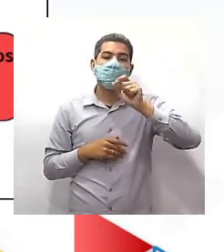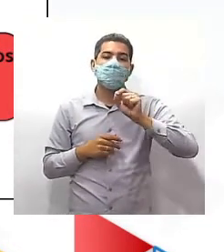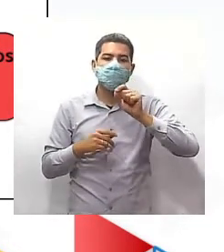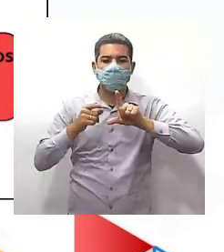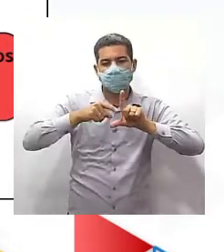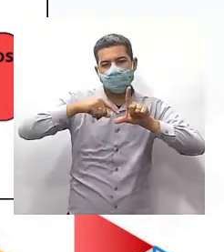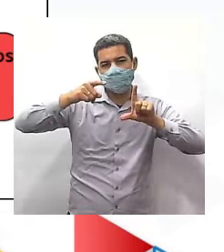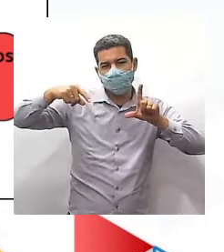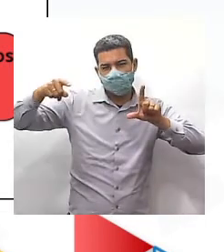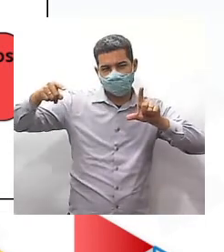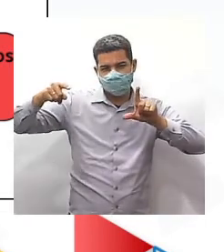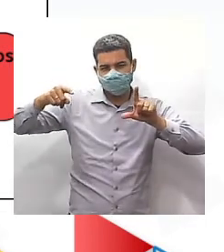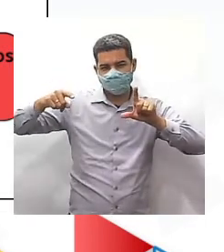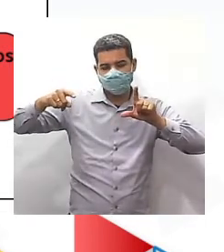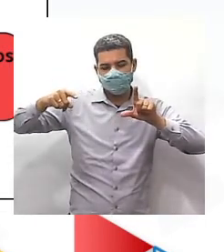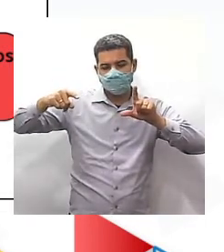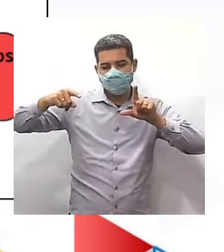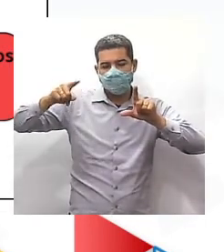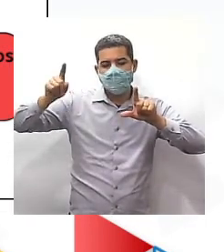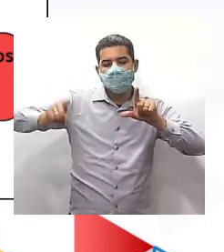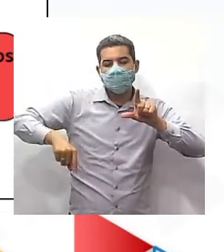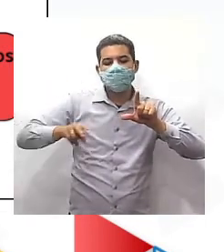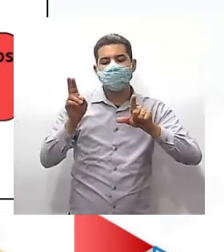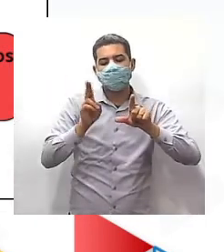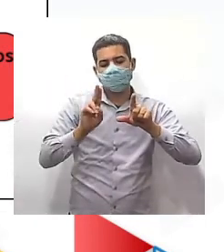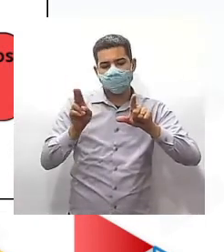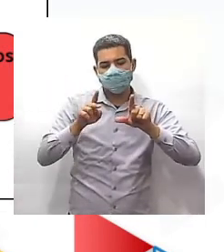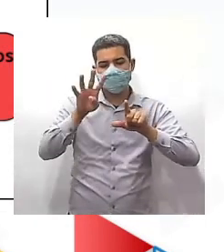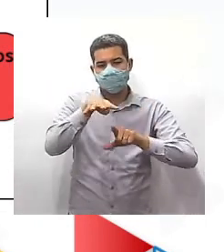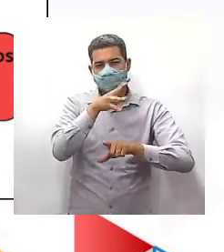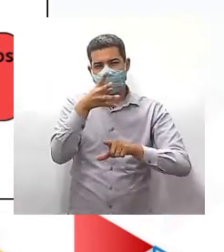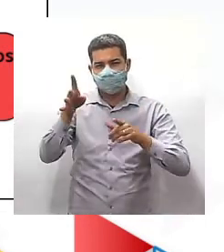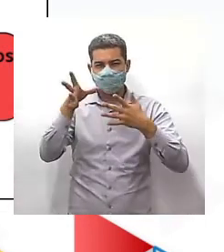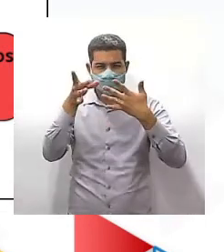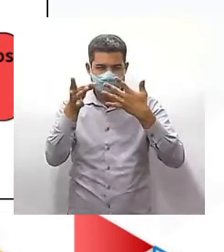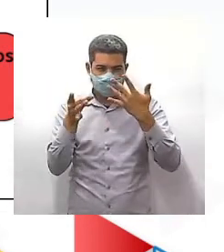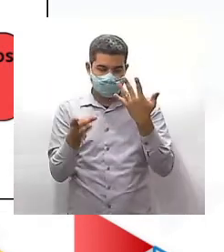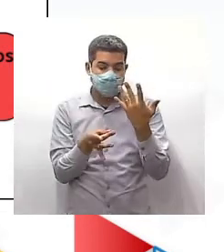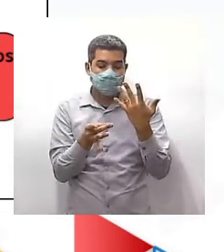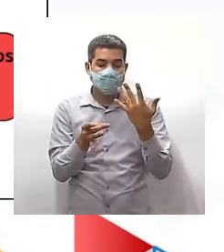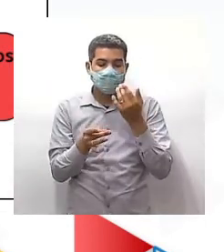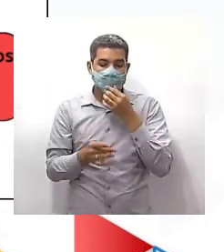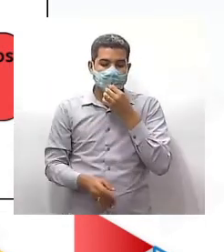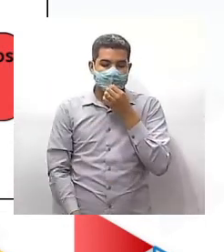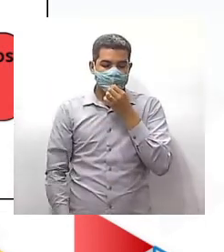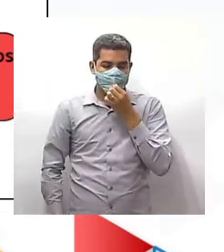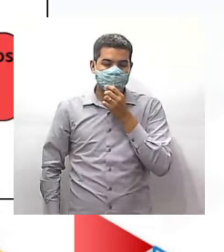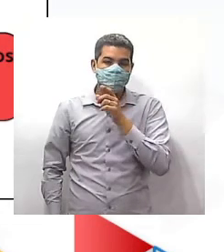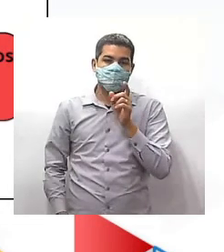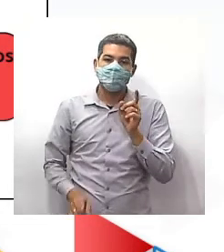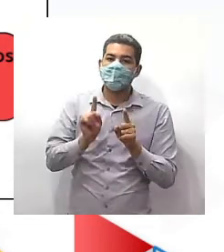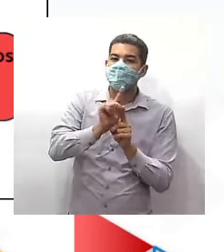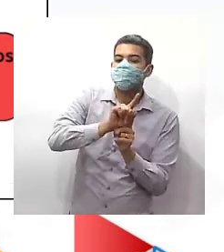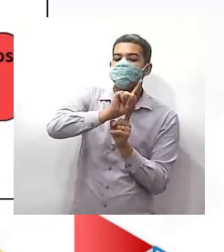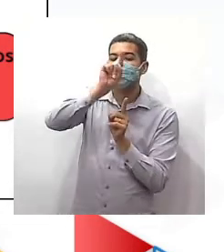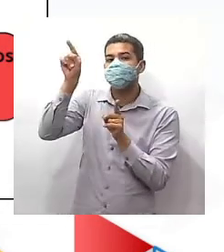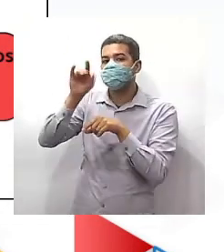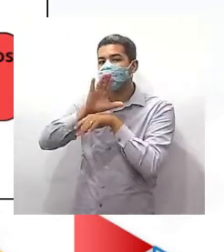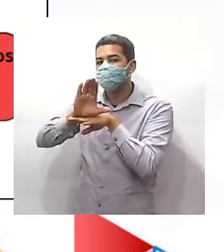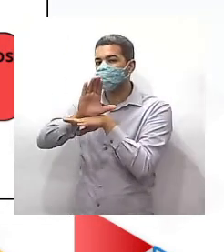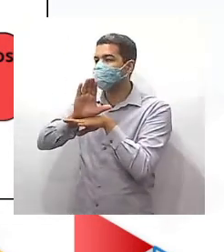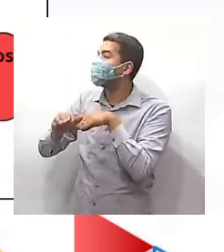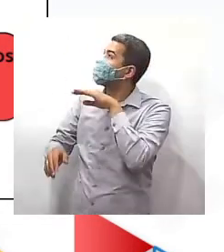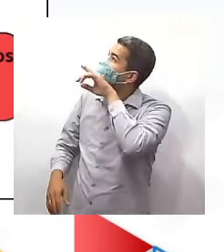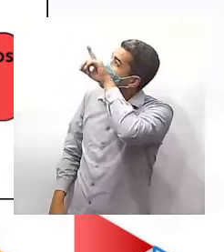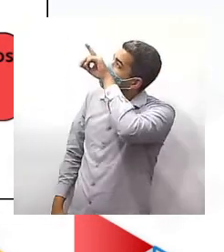E aí ela vai ser chamada de tabela descritiva. E na inferência são as análises dos gráficos, né, a análise dos dados a partir